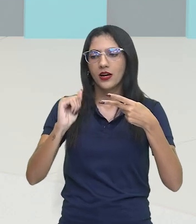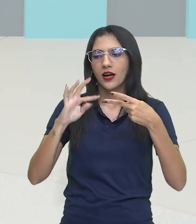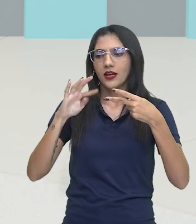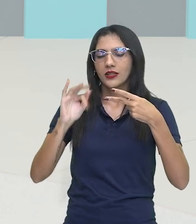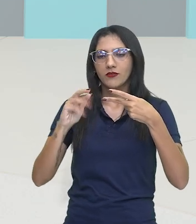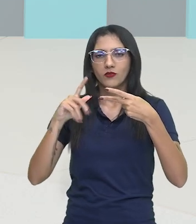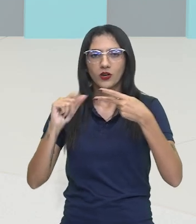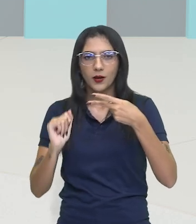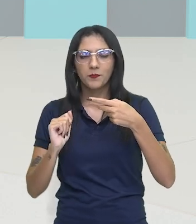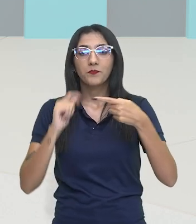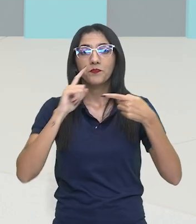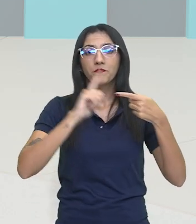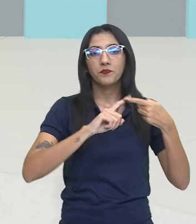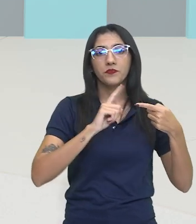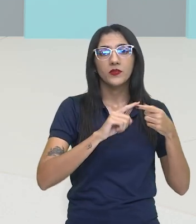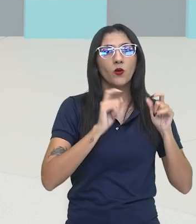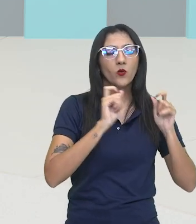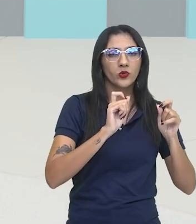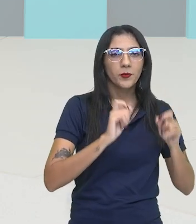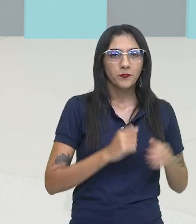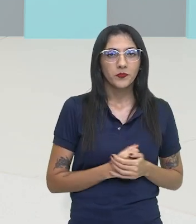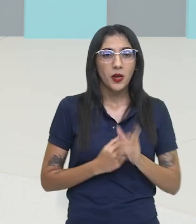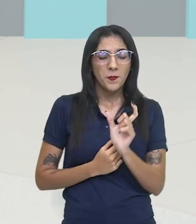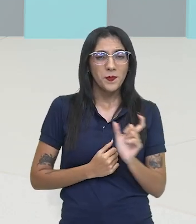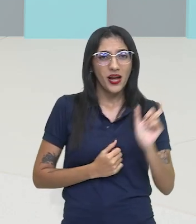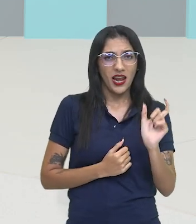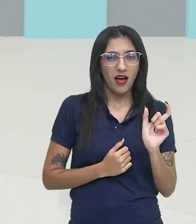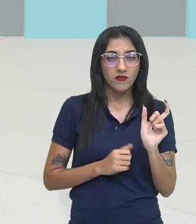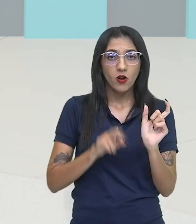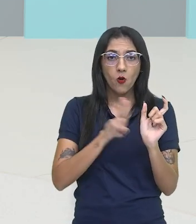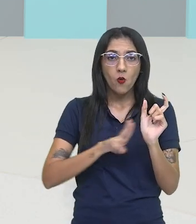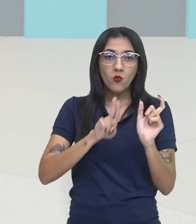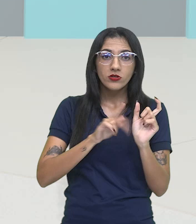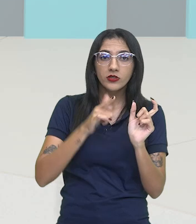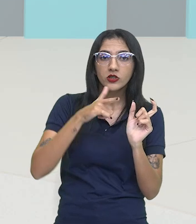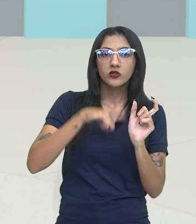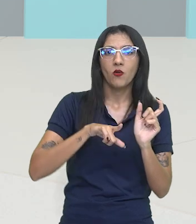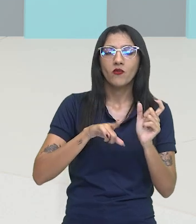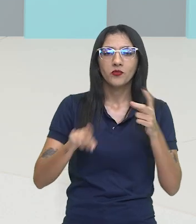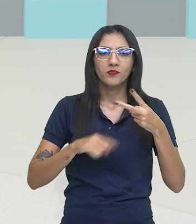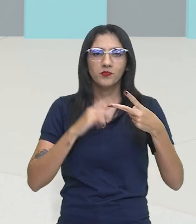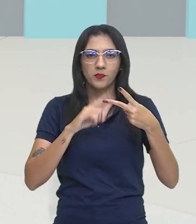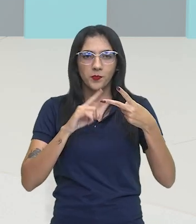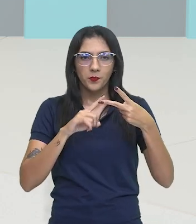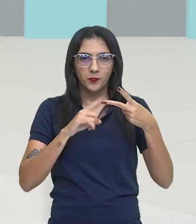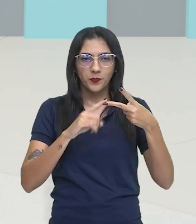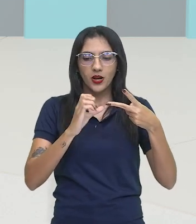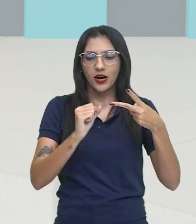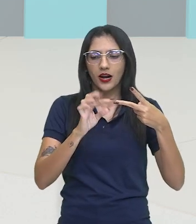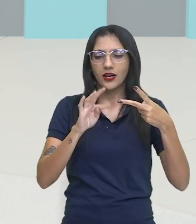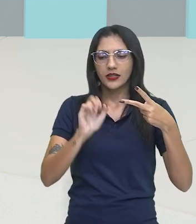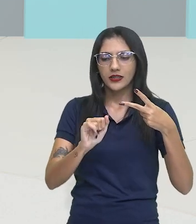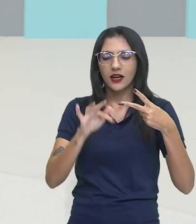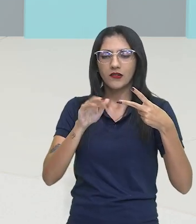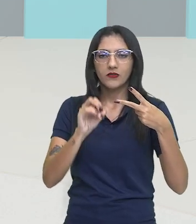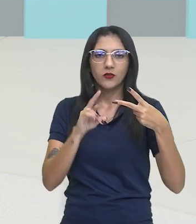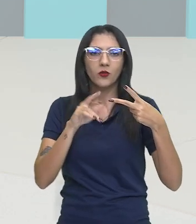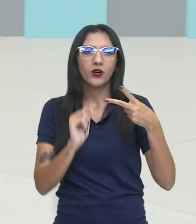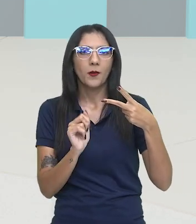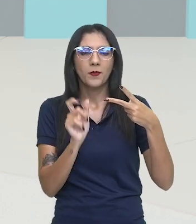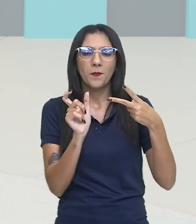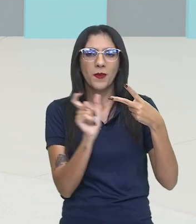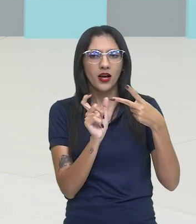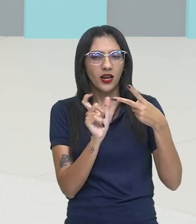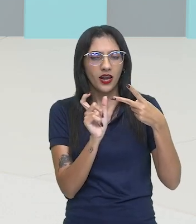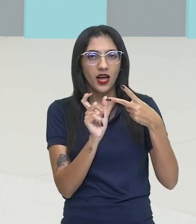primeira, anáfora, é a retomada de um termo já citado e catáfora é a projeção por meio de um termo